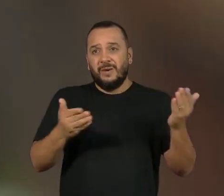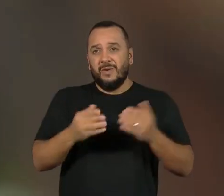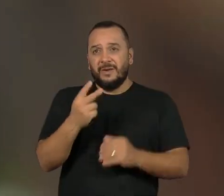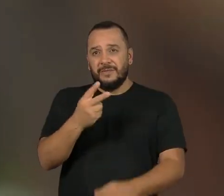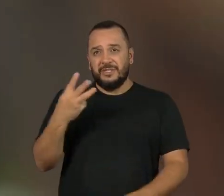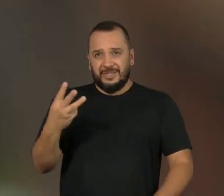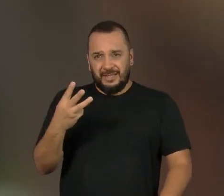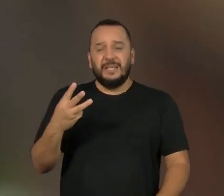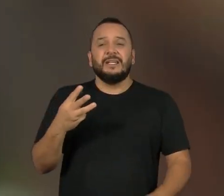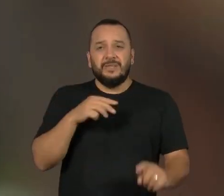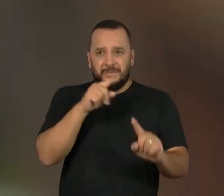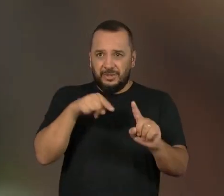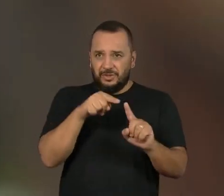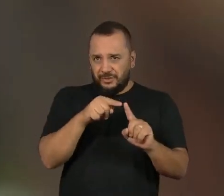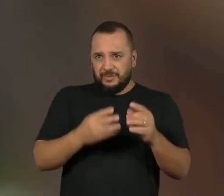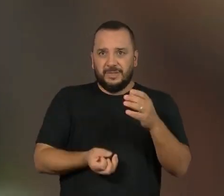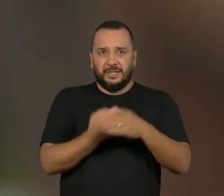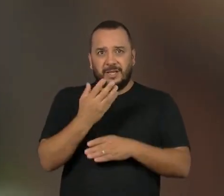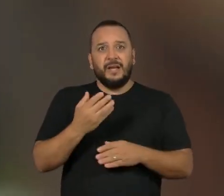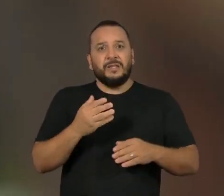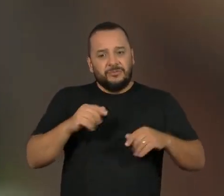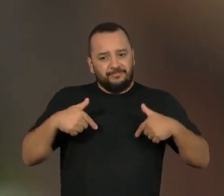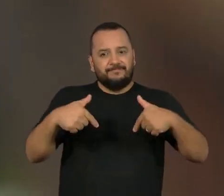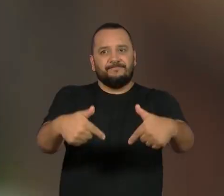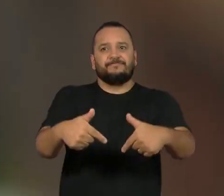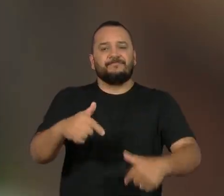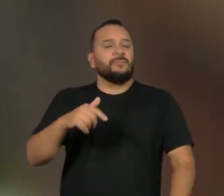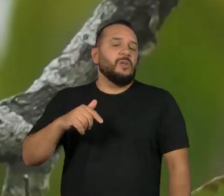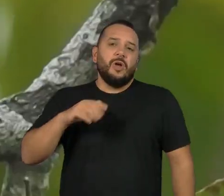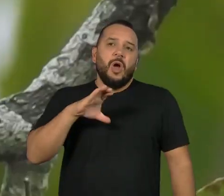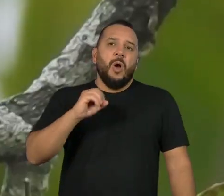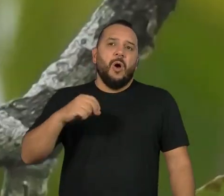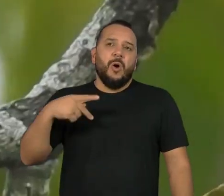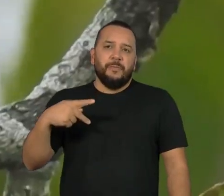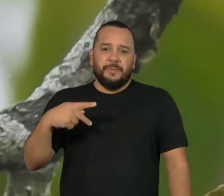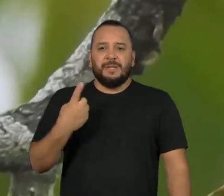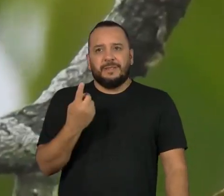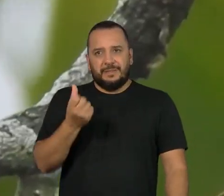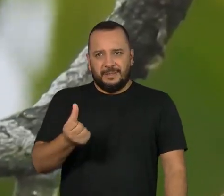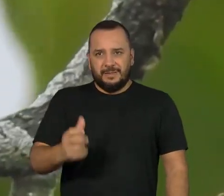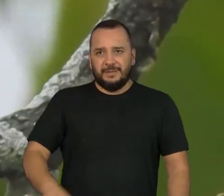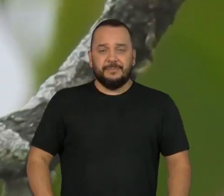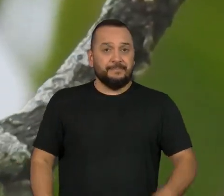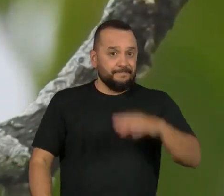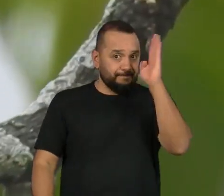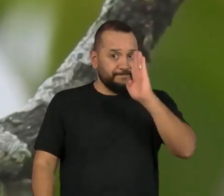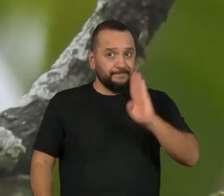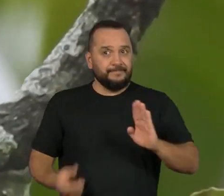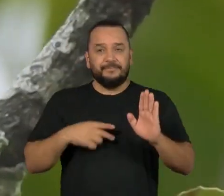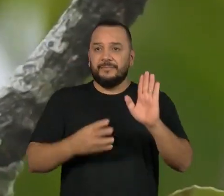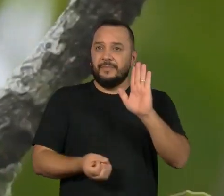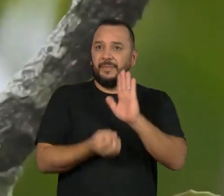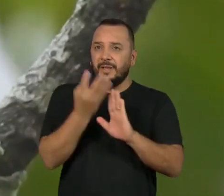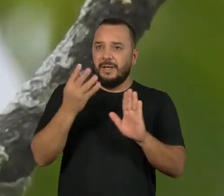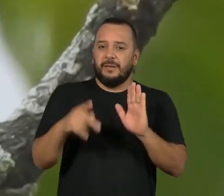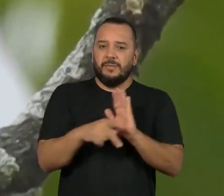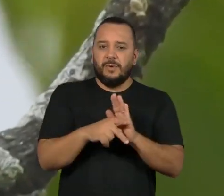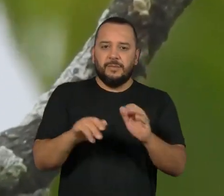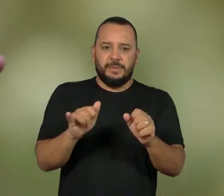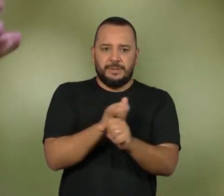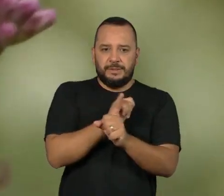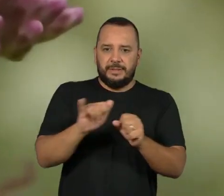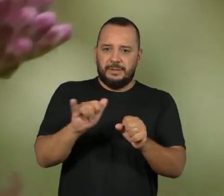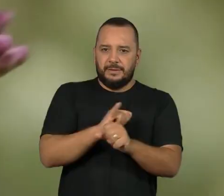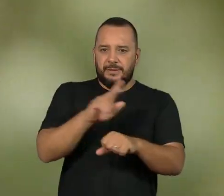implementadas na COP16. O Brasil está nesse processo agora de elaboração da sua estratégia